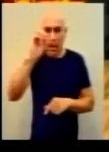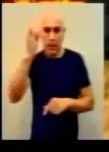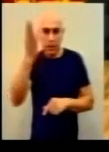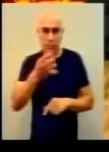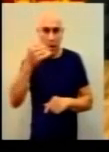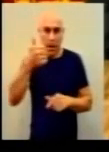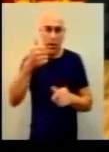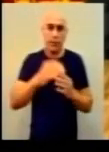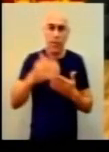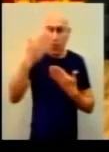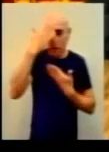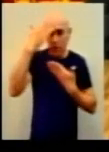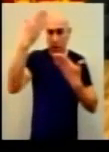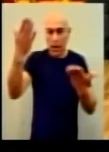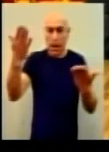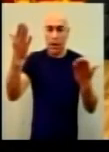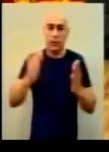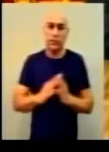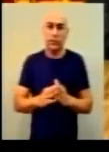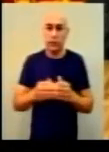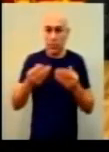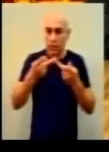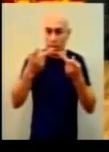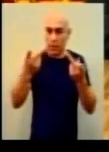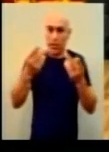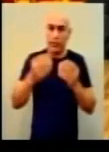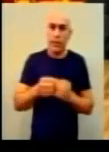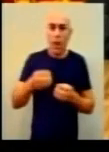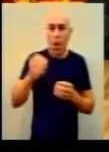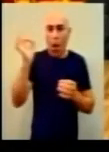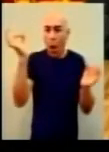manhã. Mais uma vez, obrigado pela sua audiência,